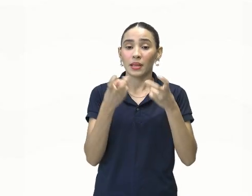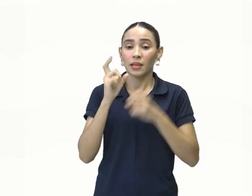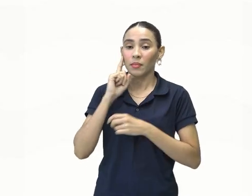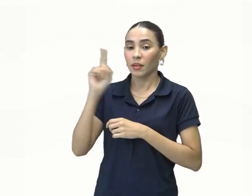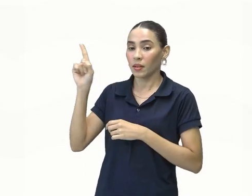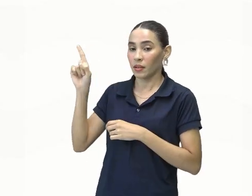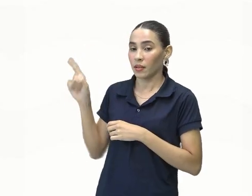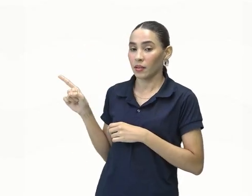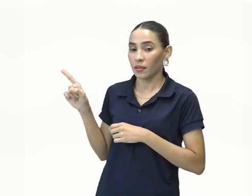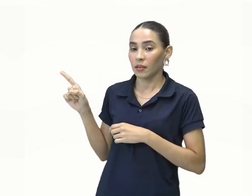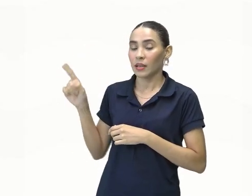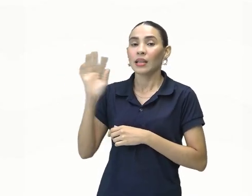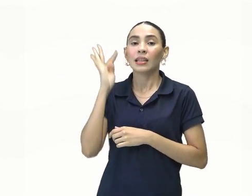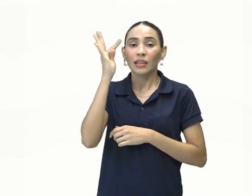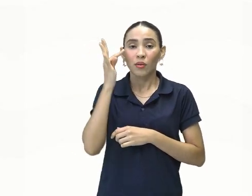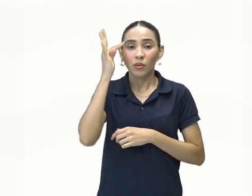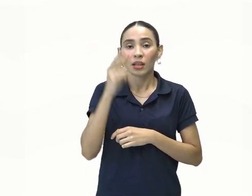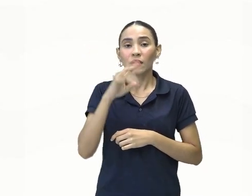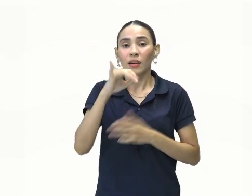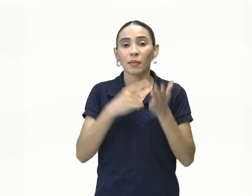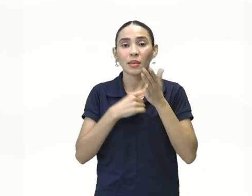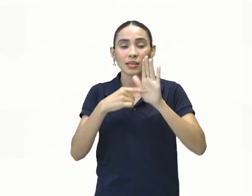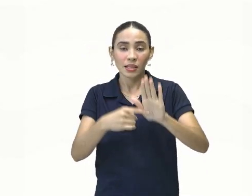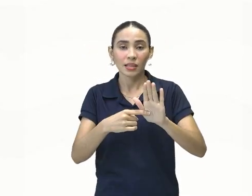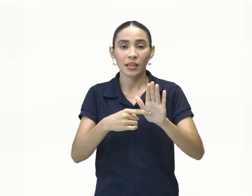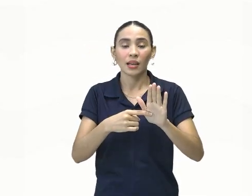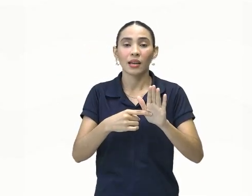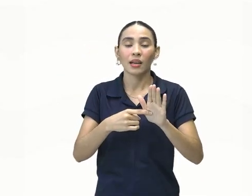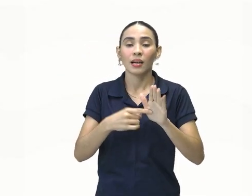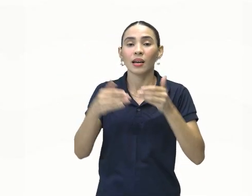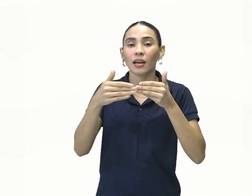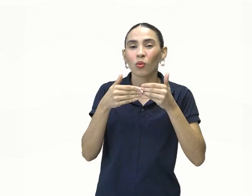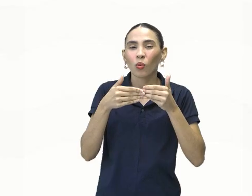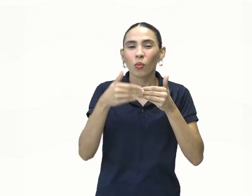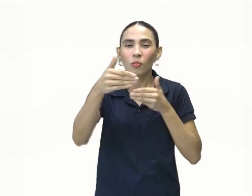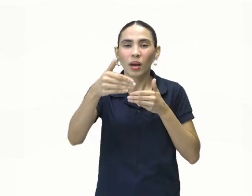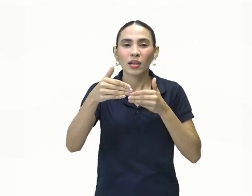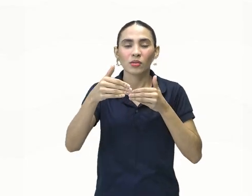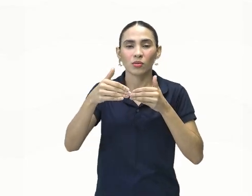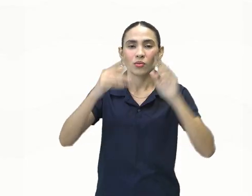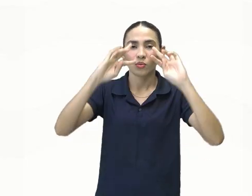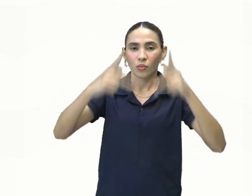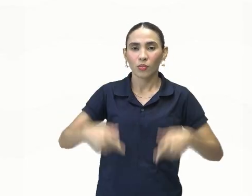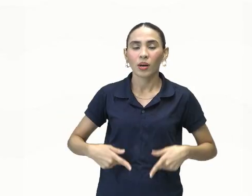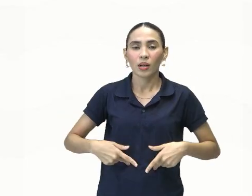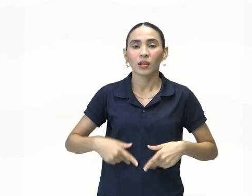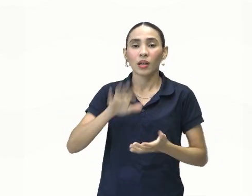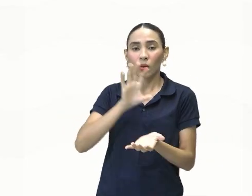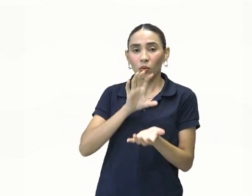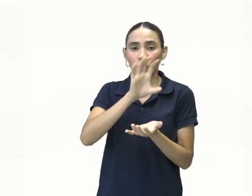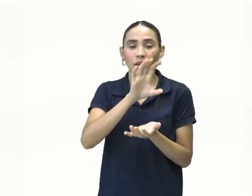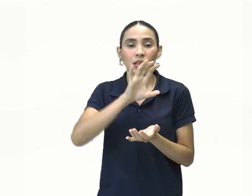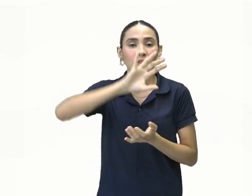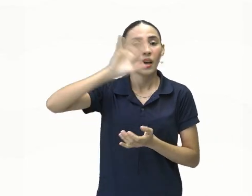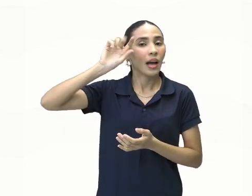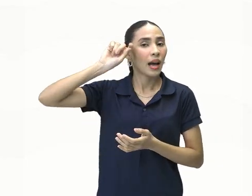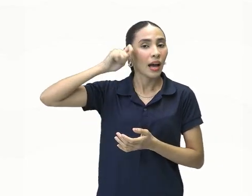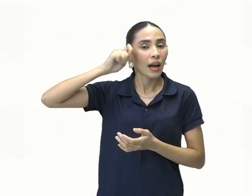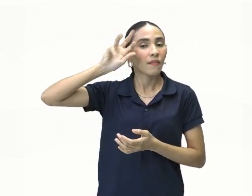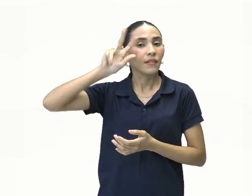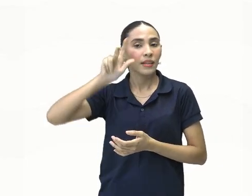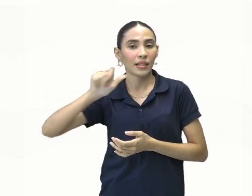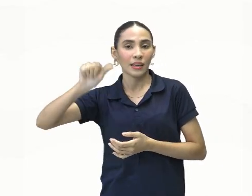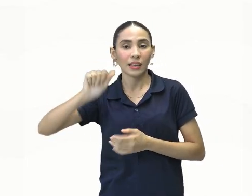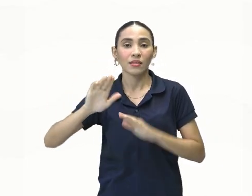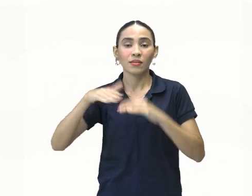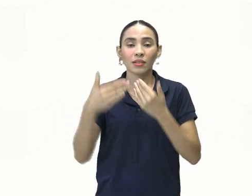que essas teorias trazem para nós que o berço da nossa espécie teria sido no continente africano. E a